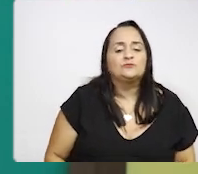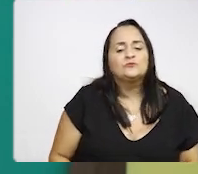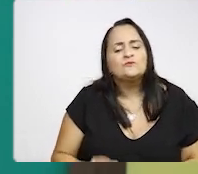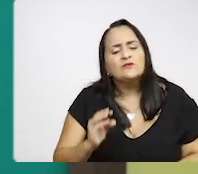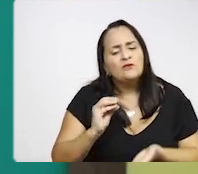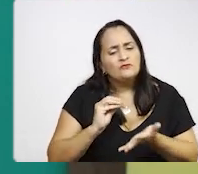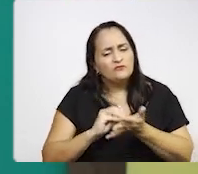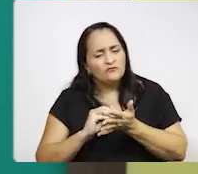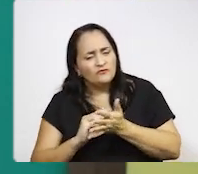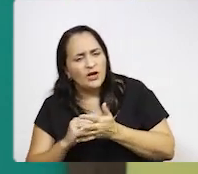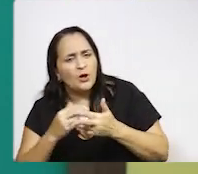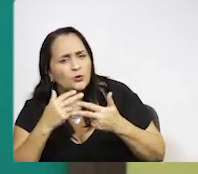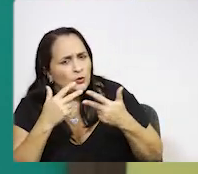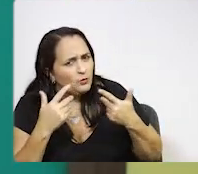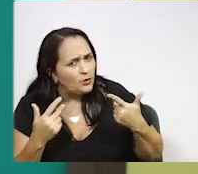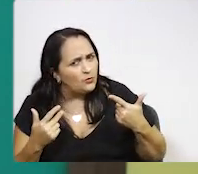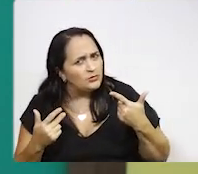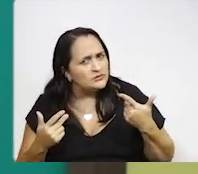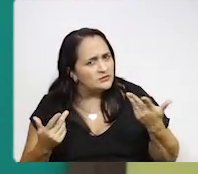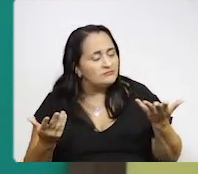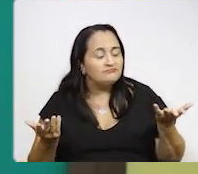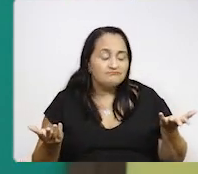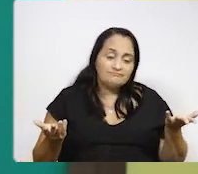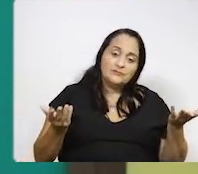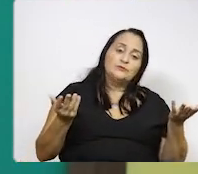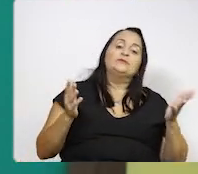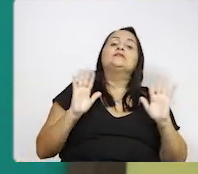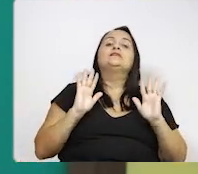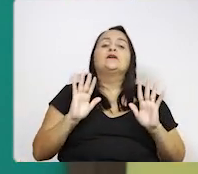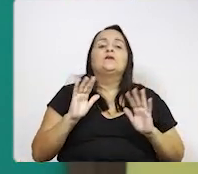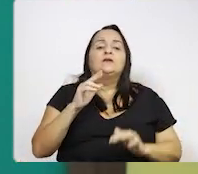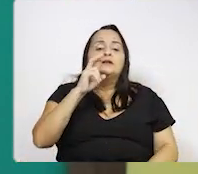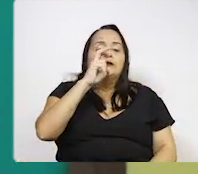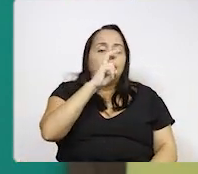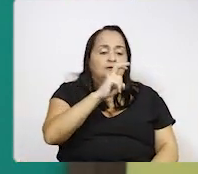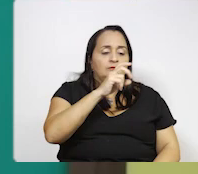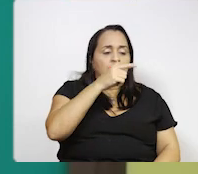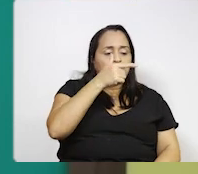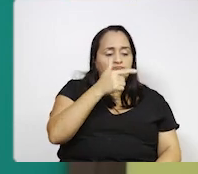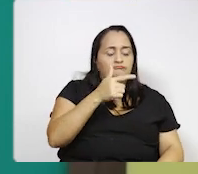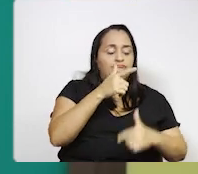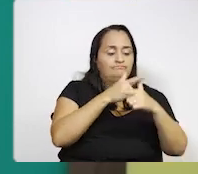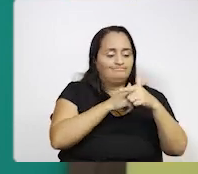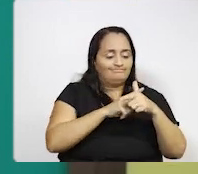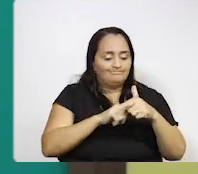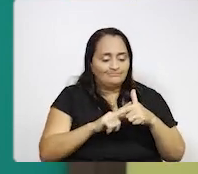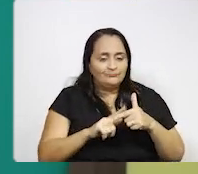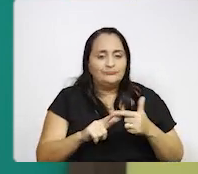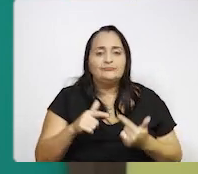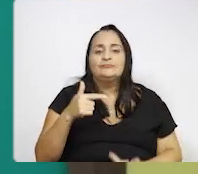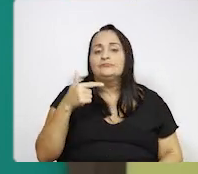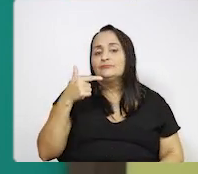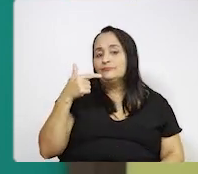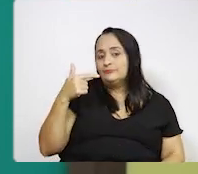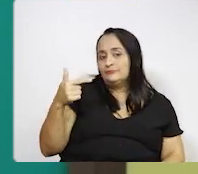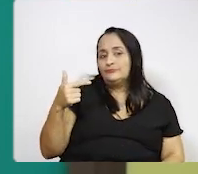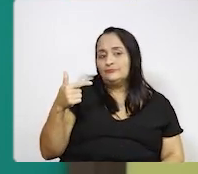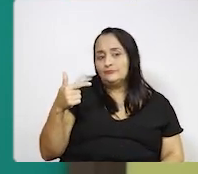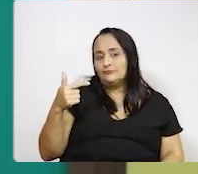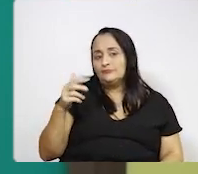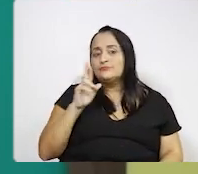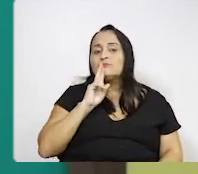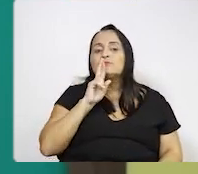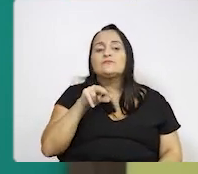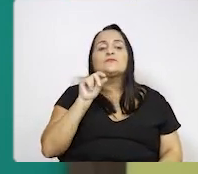12. Falta alguma coisa? Não. Então, 52 dividido por 2